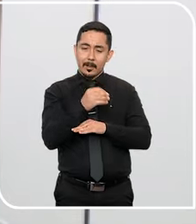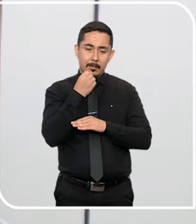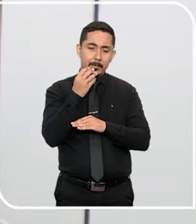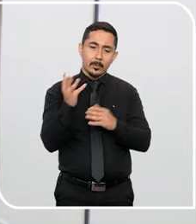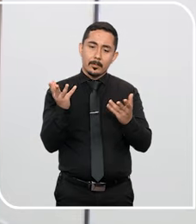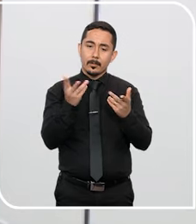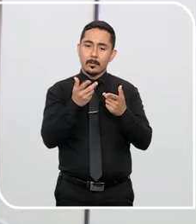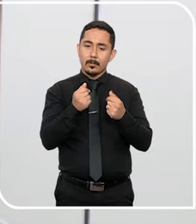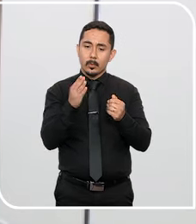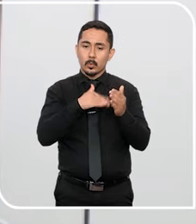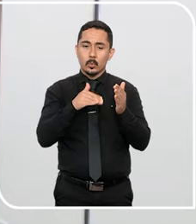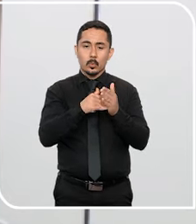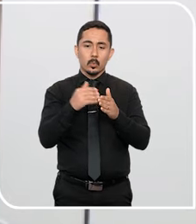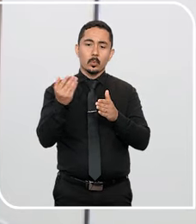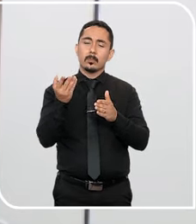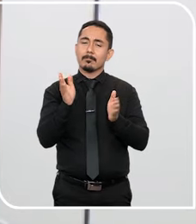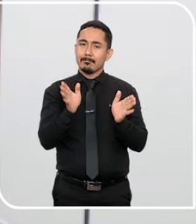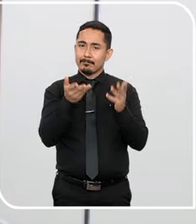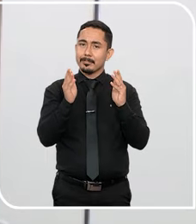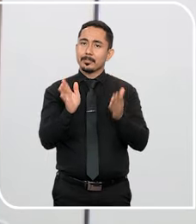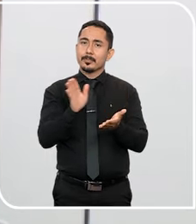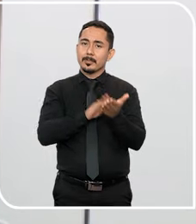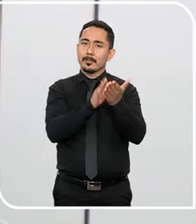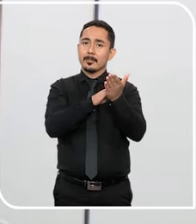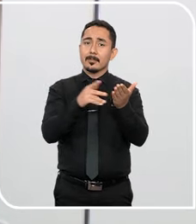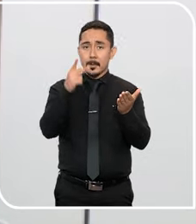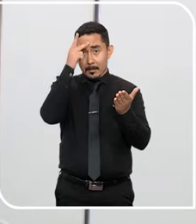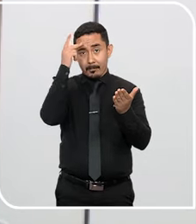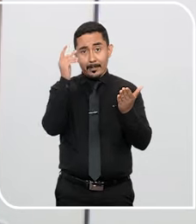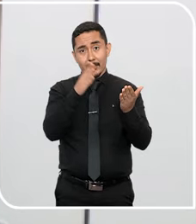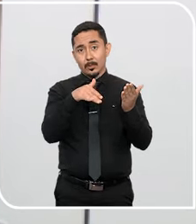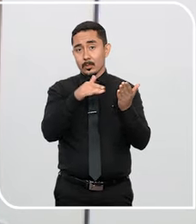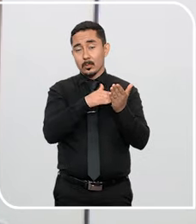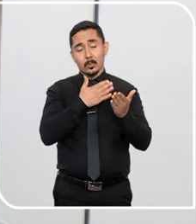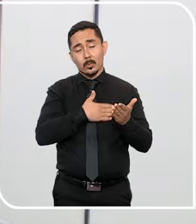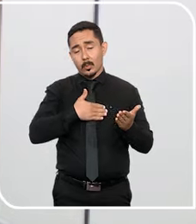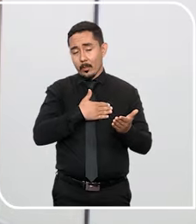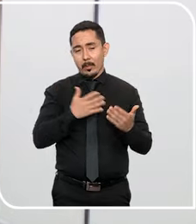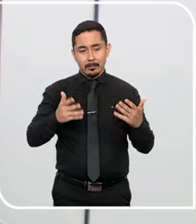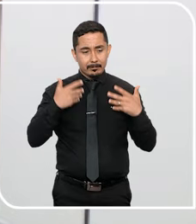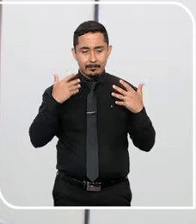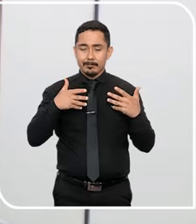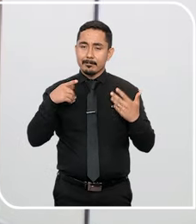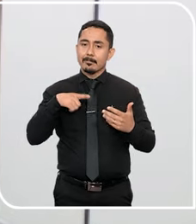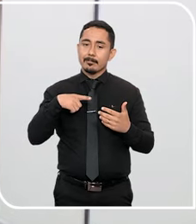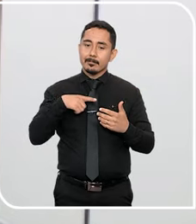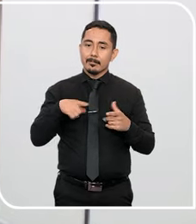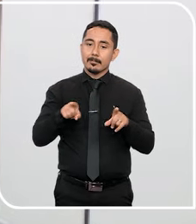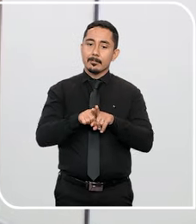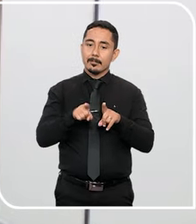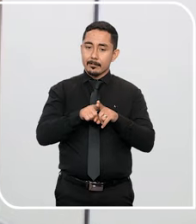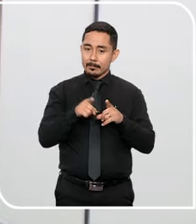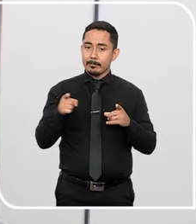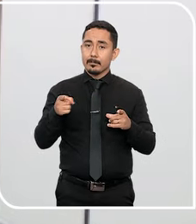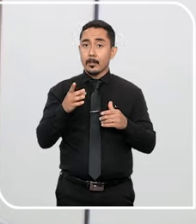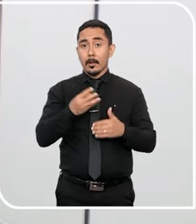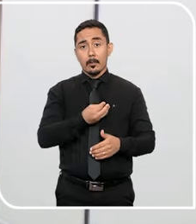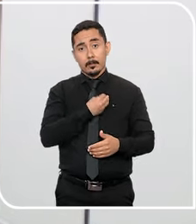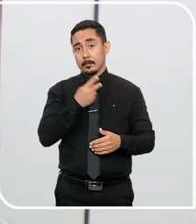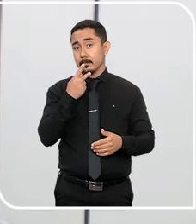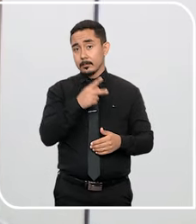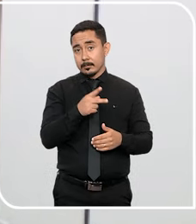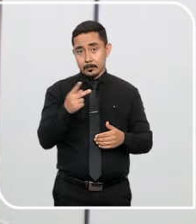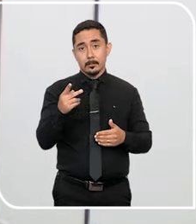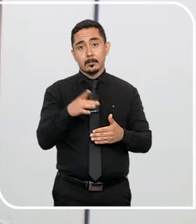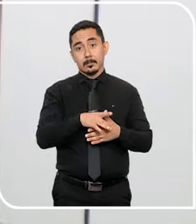assim sensacional muitos muitos elogios muitas pessoas vão sair daqui refletindo modificadas e querendo levar